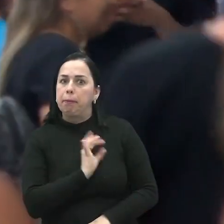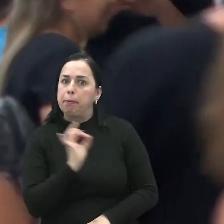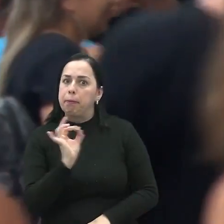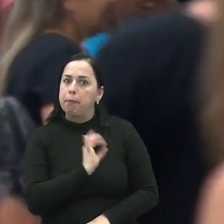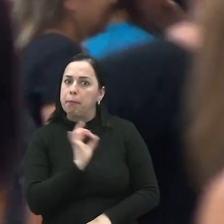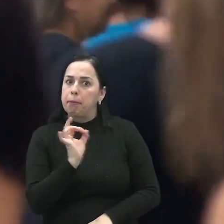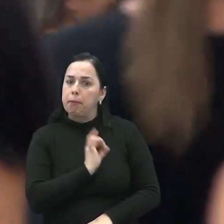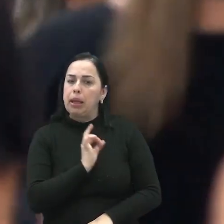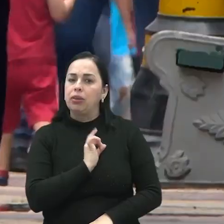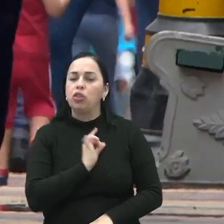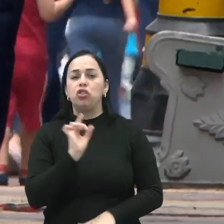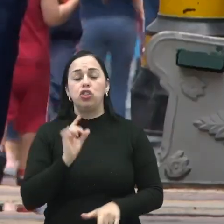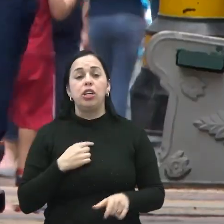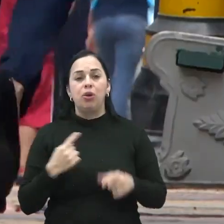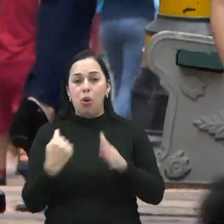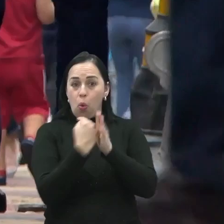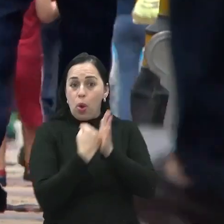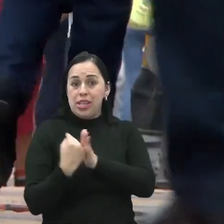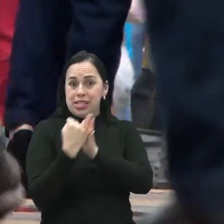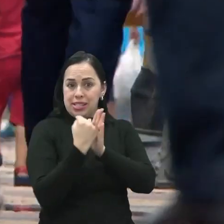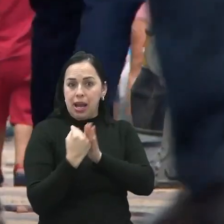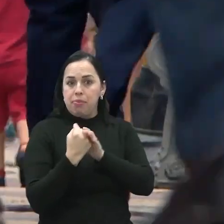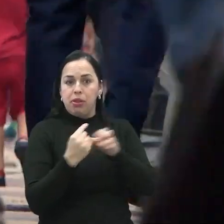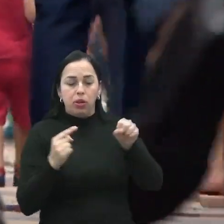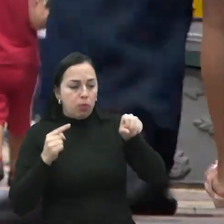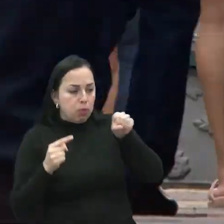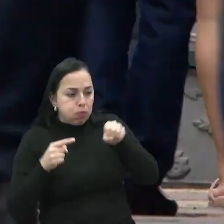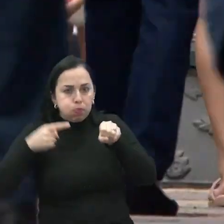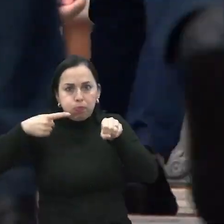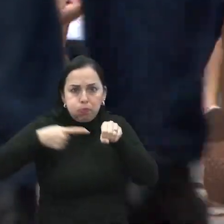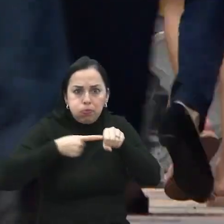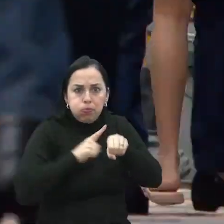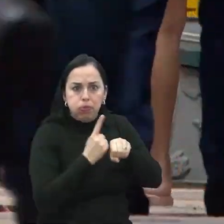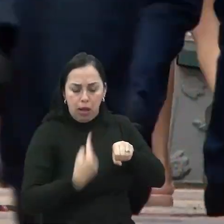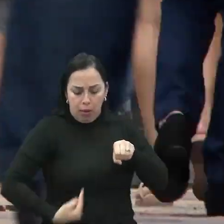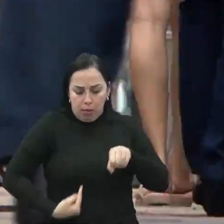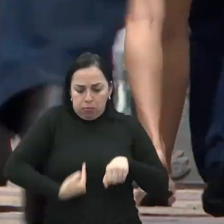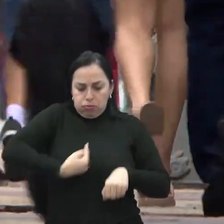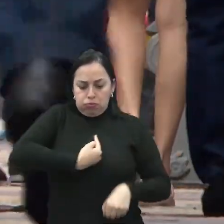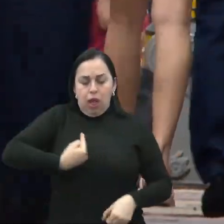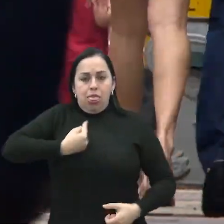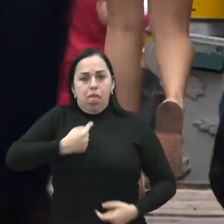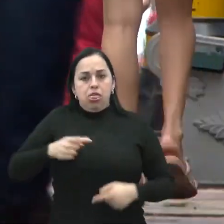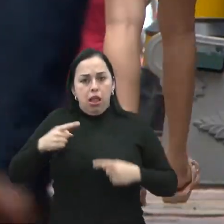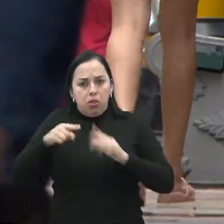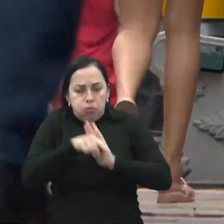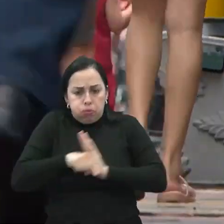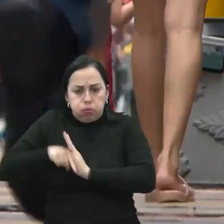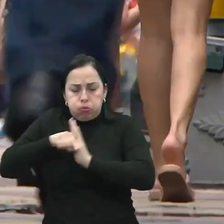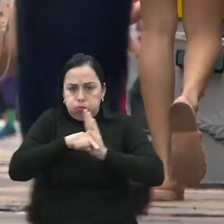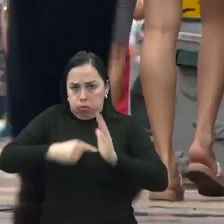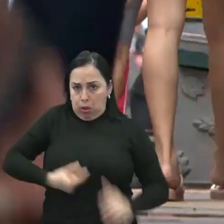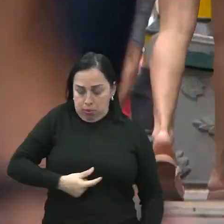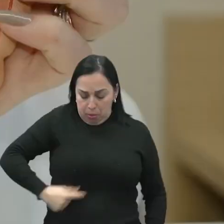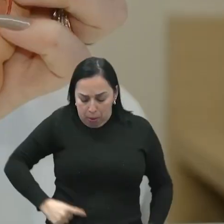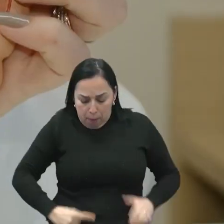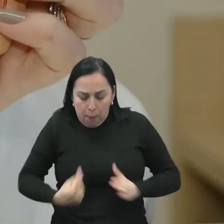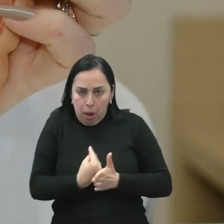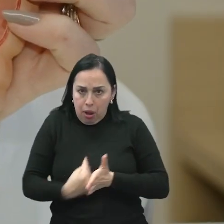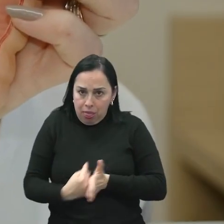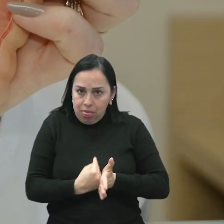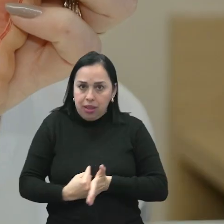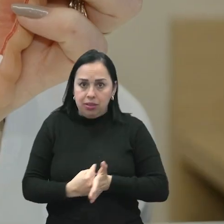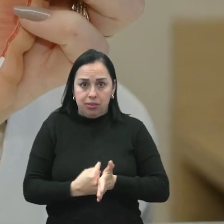fazer a colonoscopia. É o principal exame para rastreamento e avaliação das condições do nosso intestino.